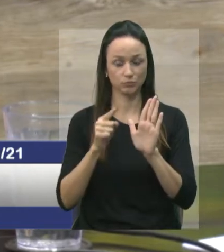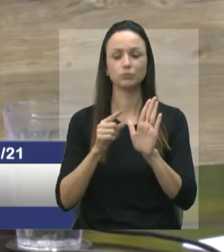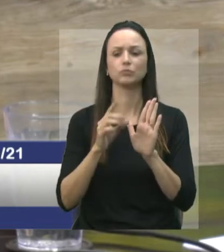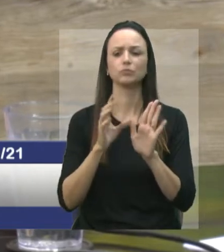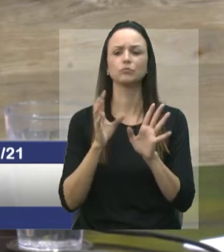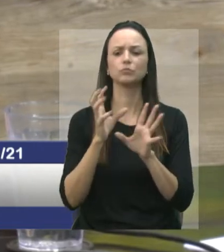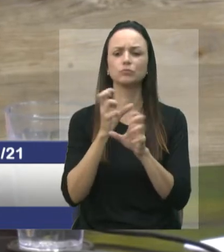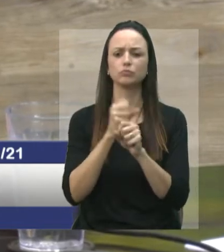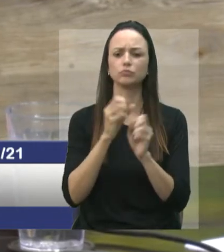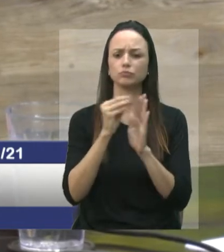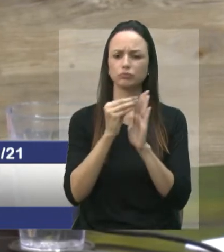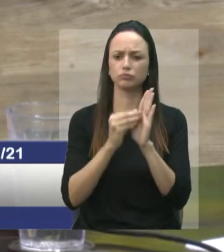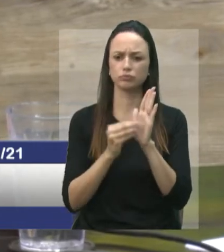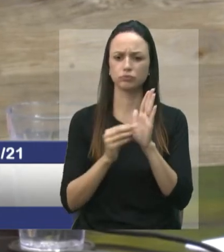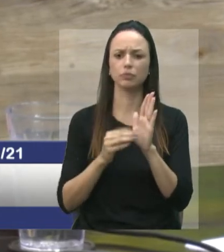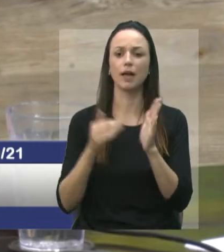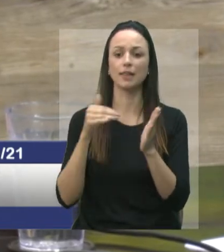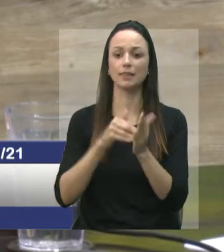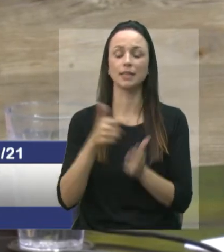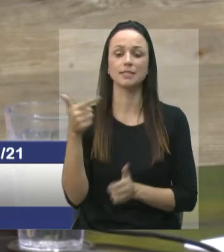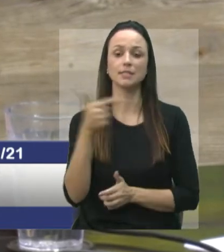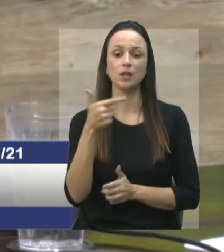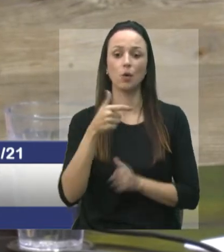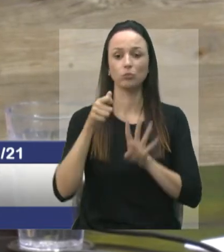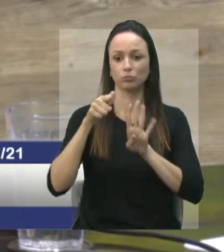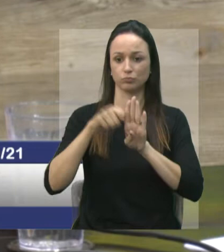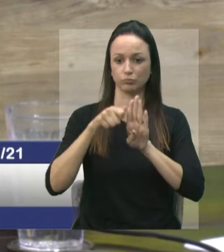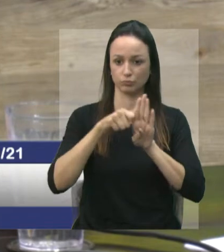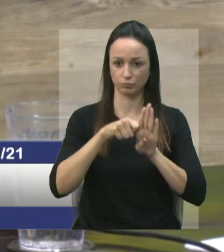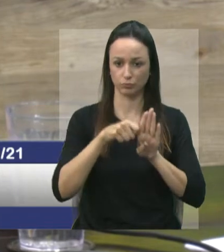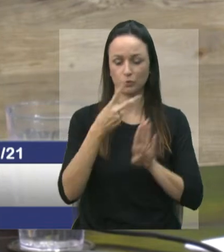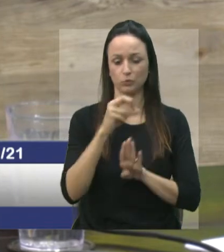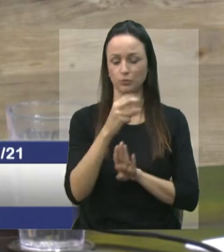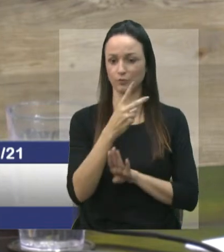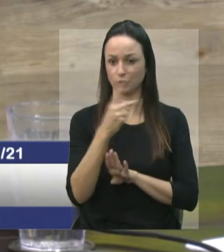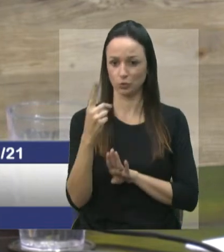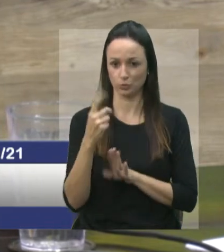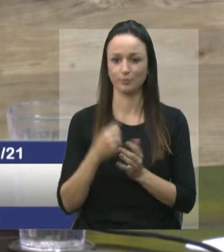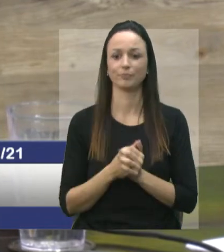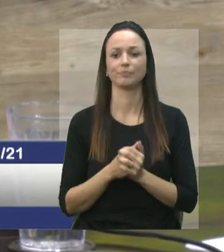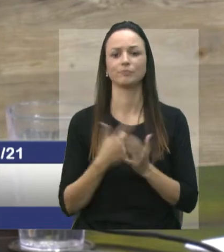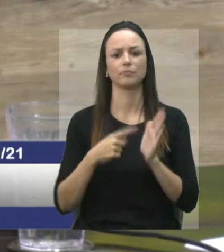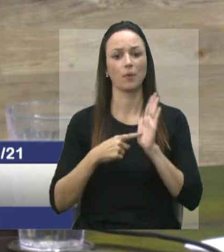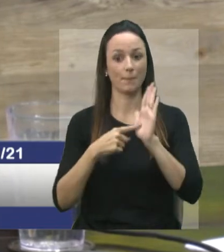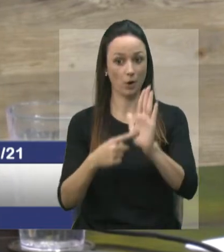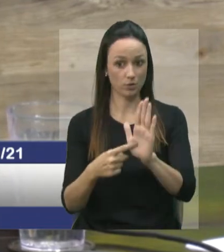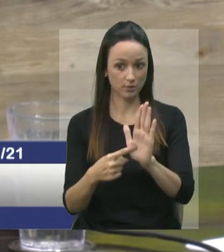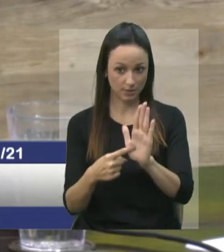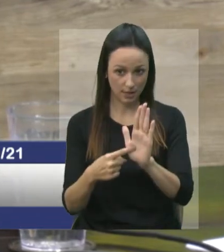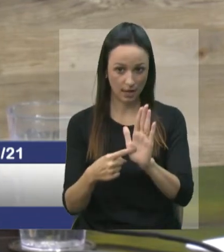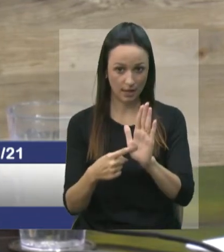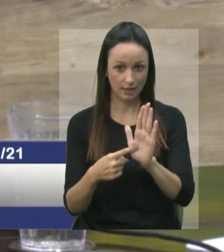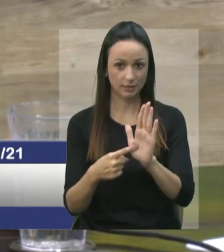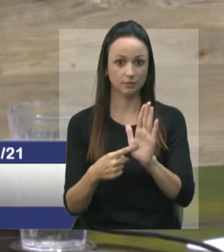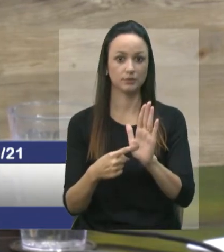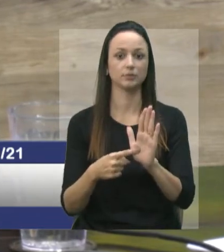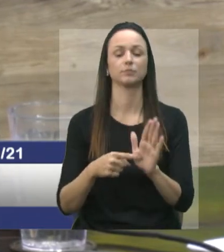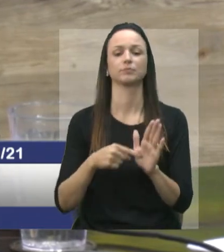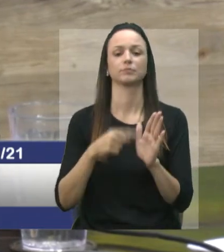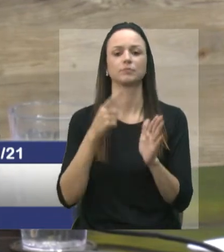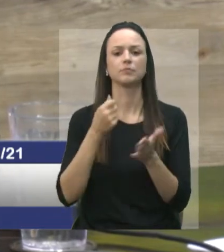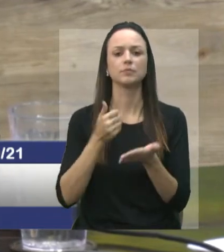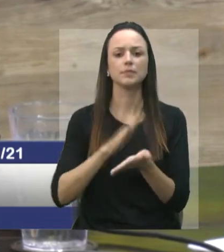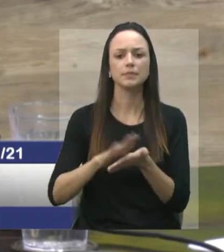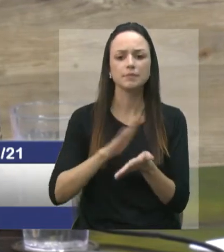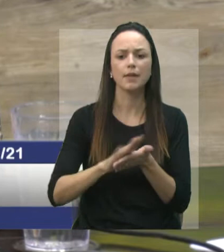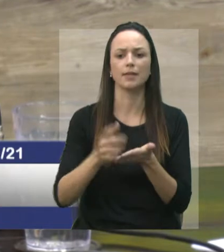acumulados até o segundo quadrimestre de 2021. Ou seja, nós vamos apresentar os dados de receitas e despesas de